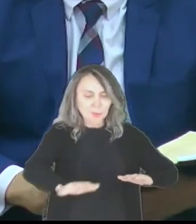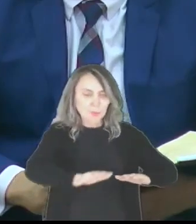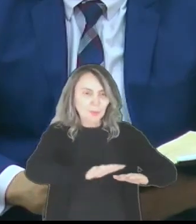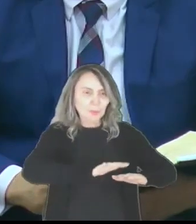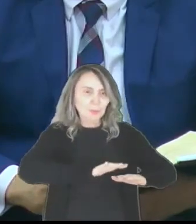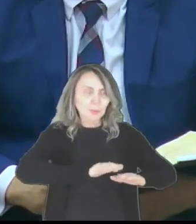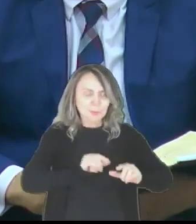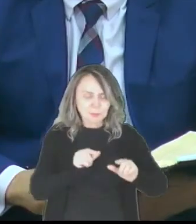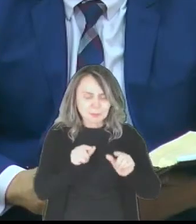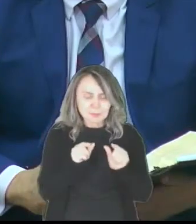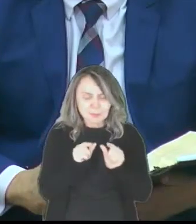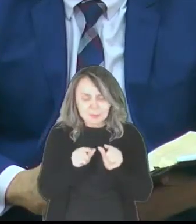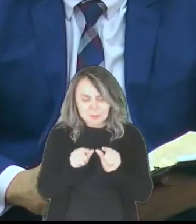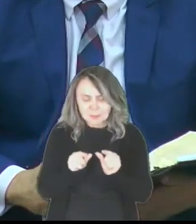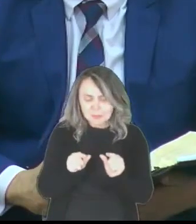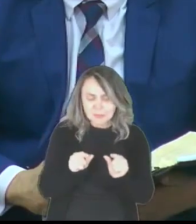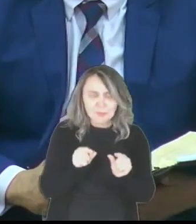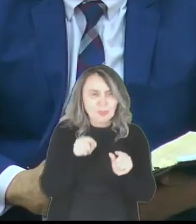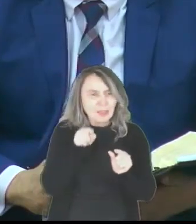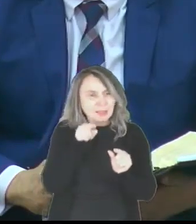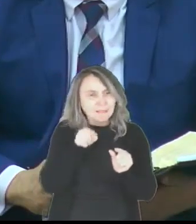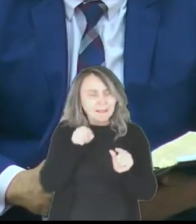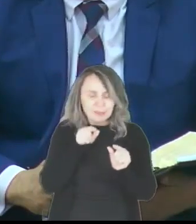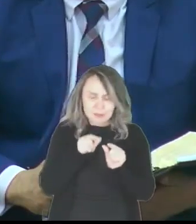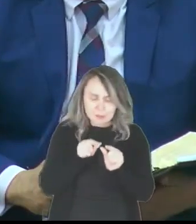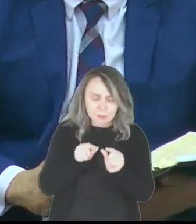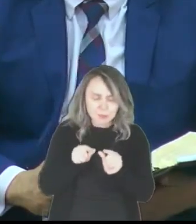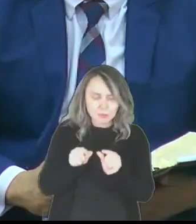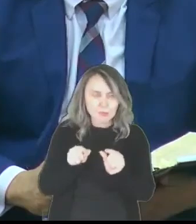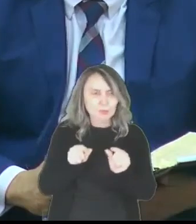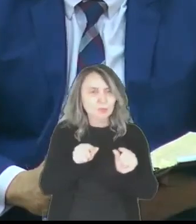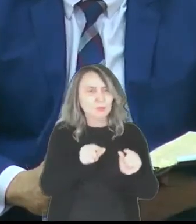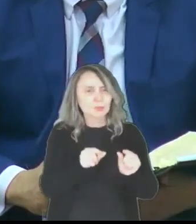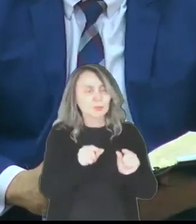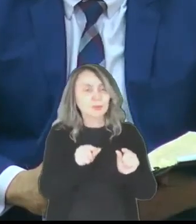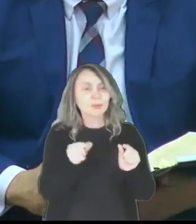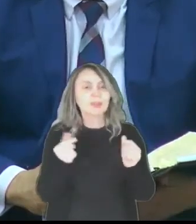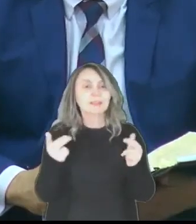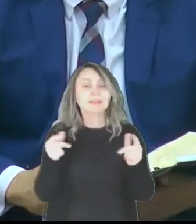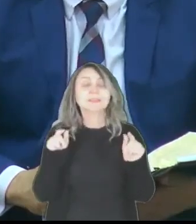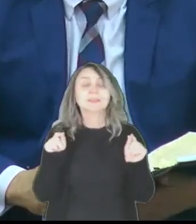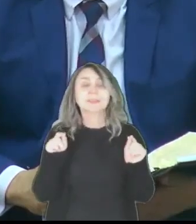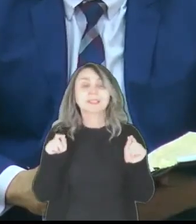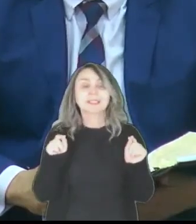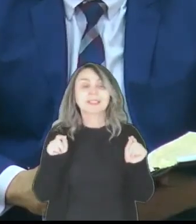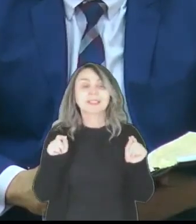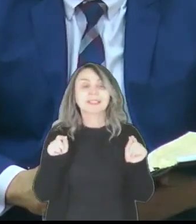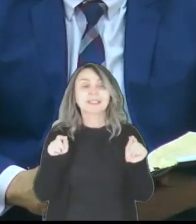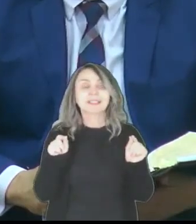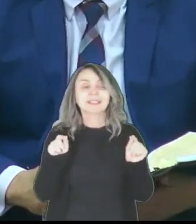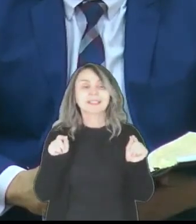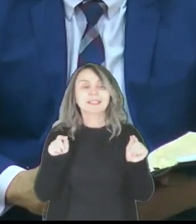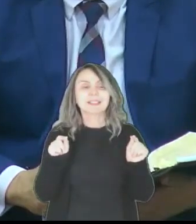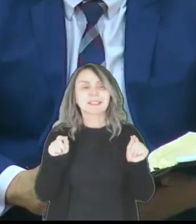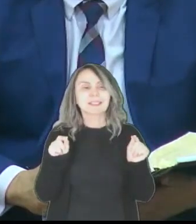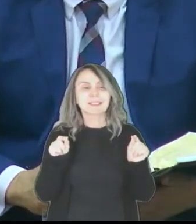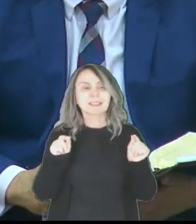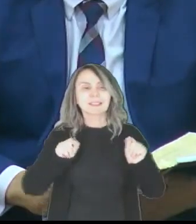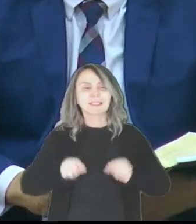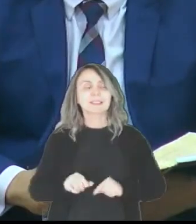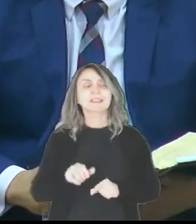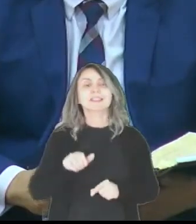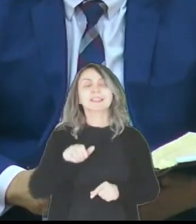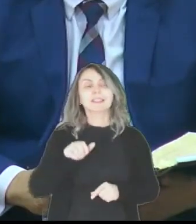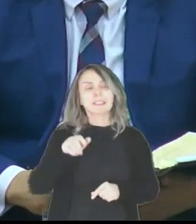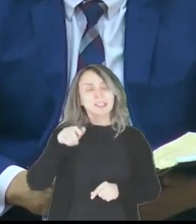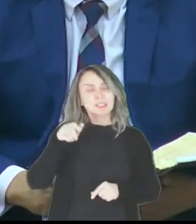coisa miúda, redonda, miúda como o que, irmãos? A geada. Os irmãos sabem que a